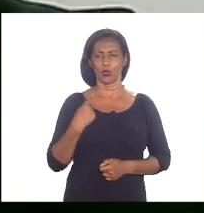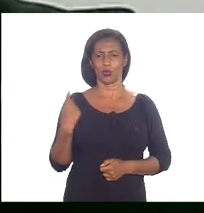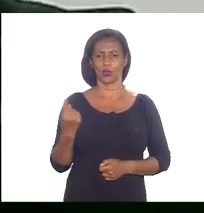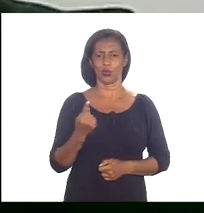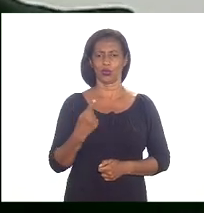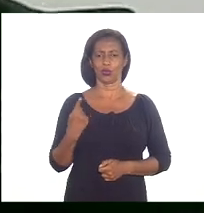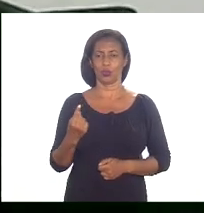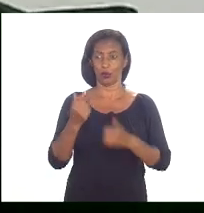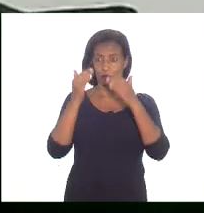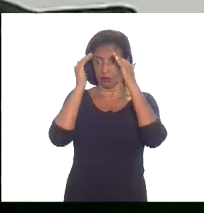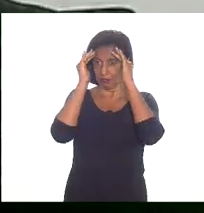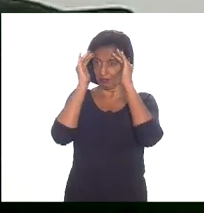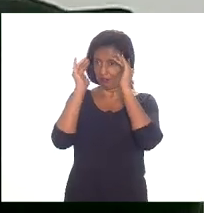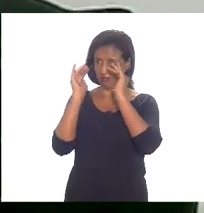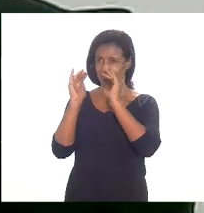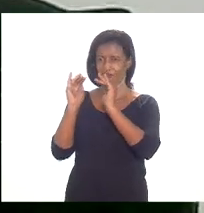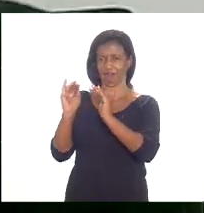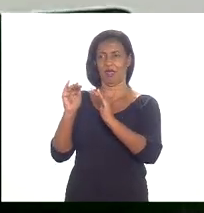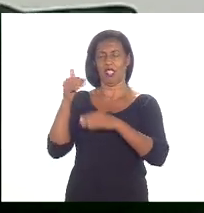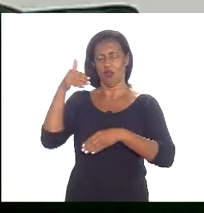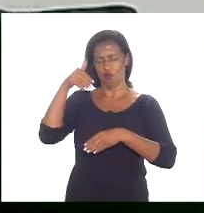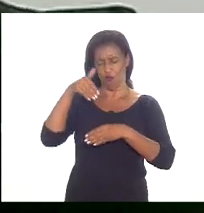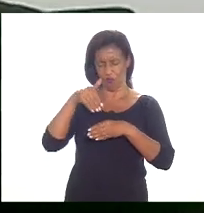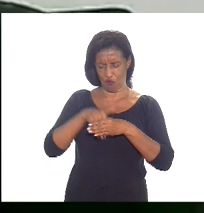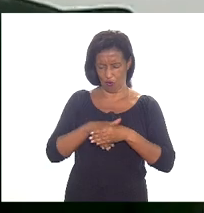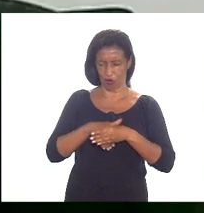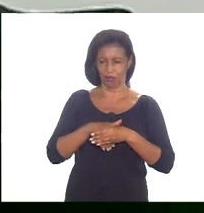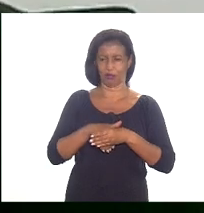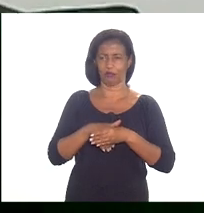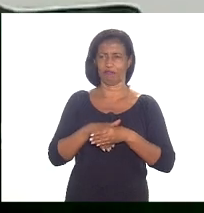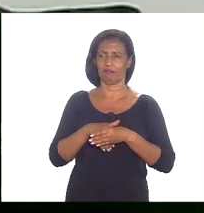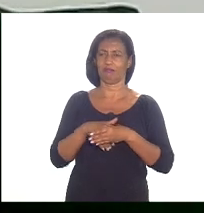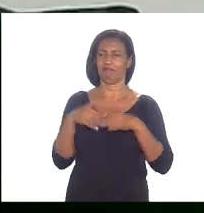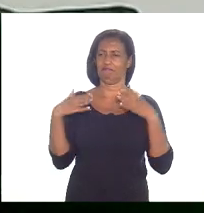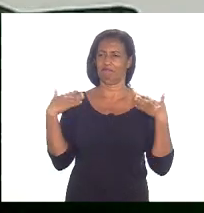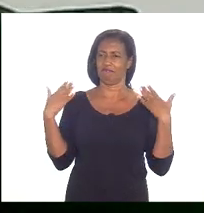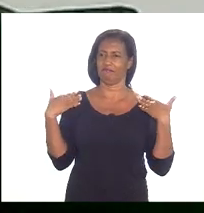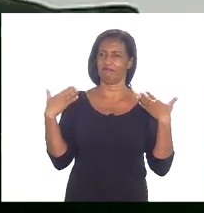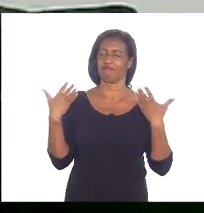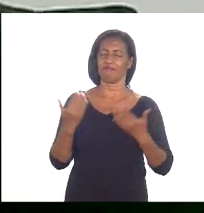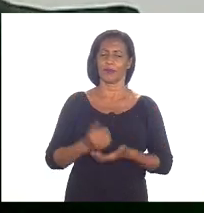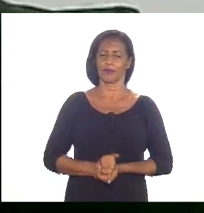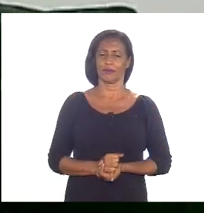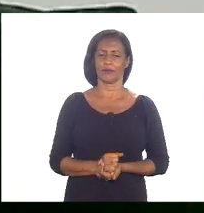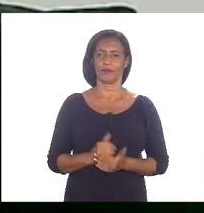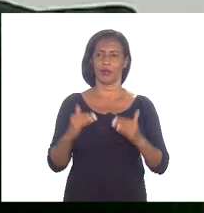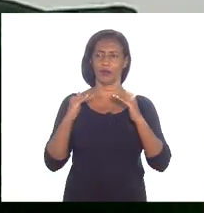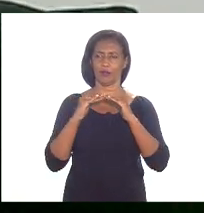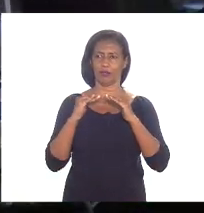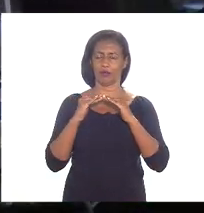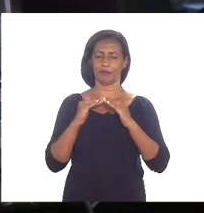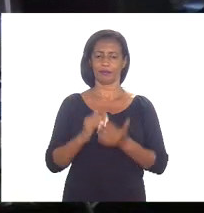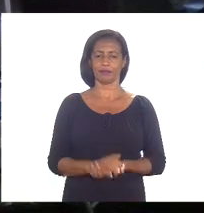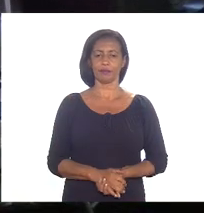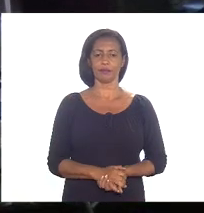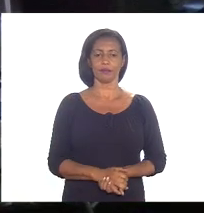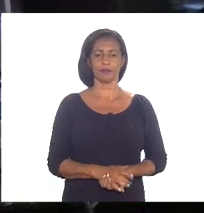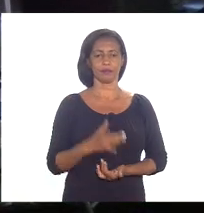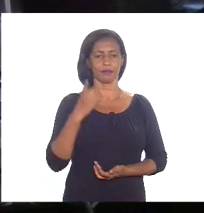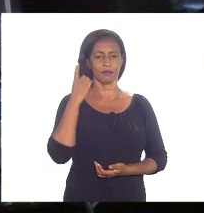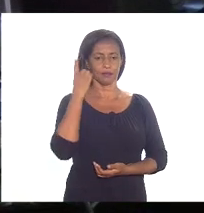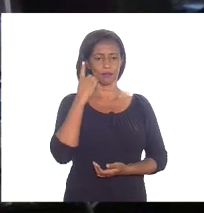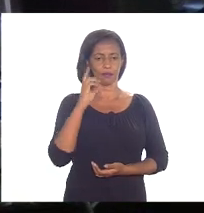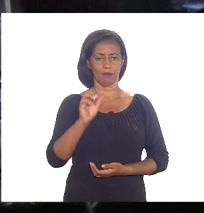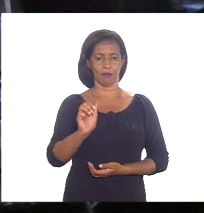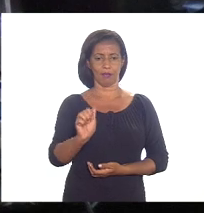o nosso respeito. Portanto, voto com muito louvor ao deputado Noel Carvalho, corregedor da Casa. Deputado Marcos